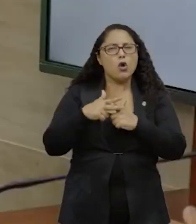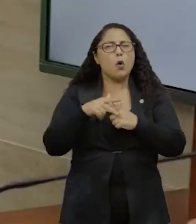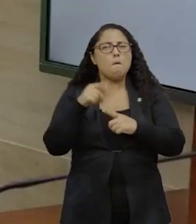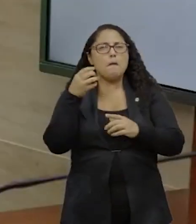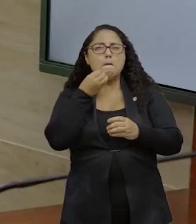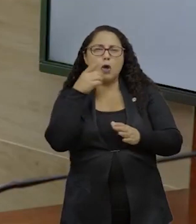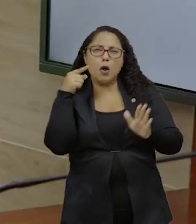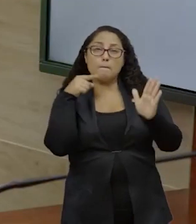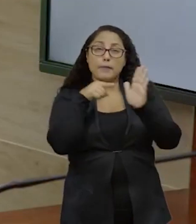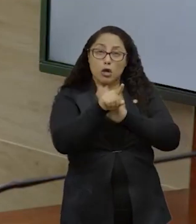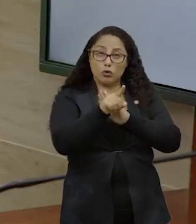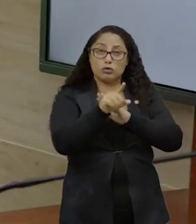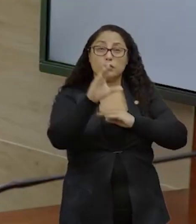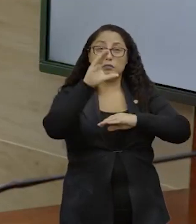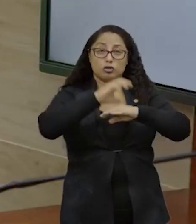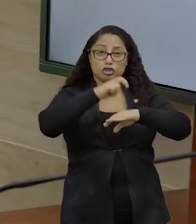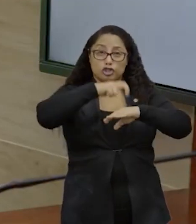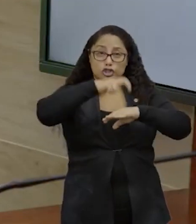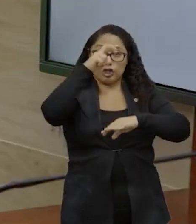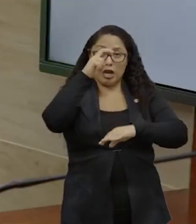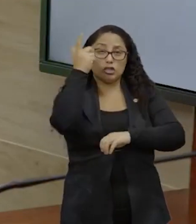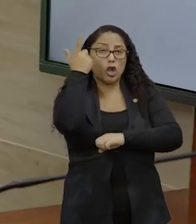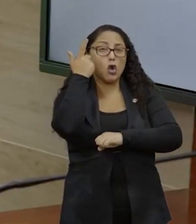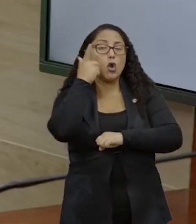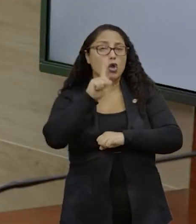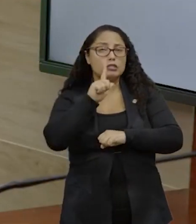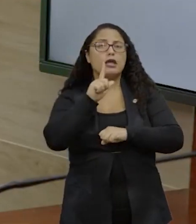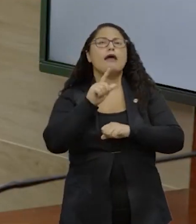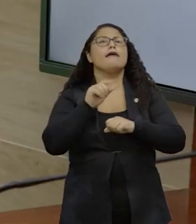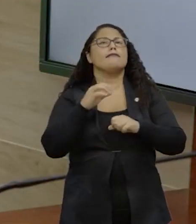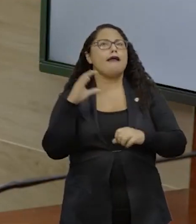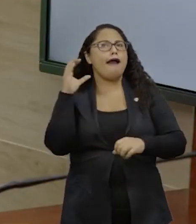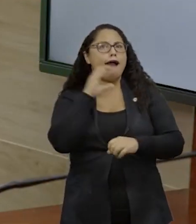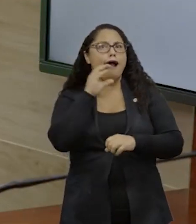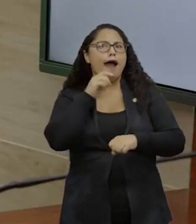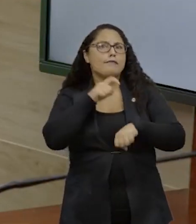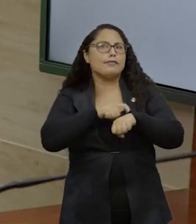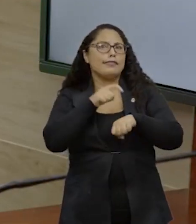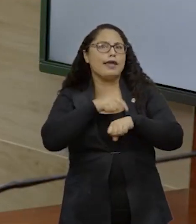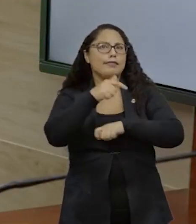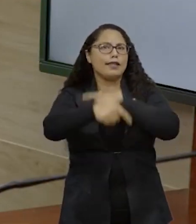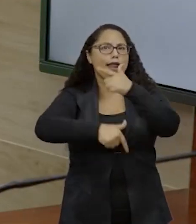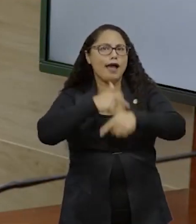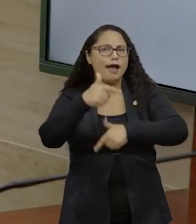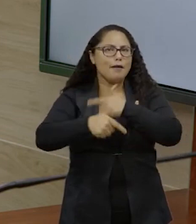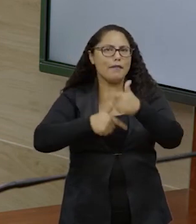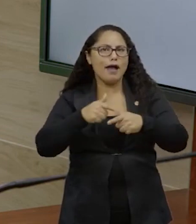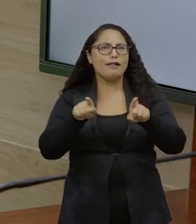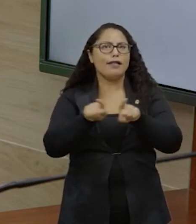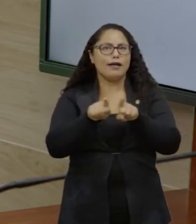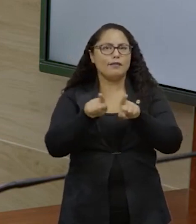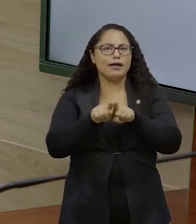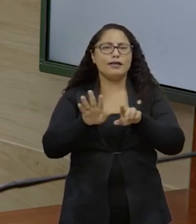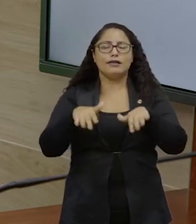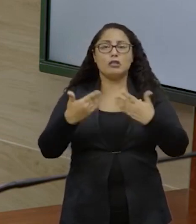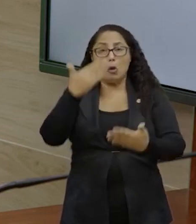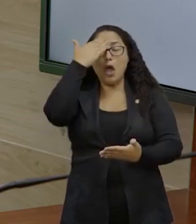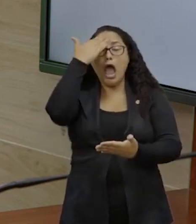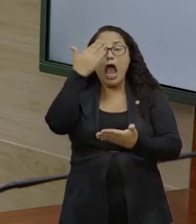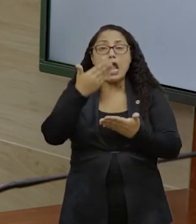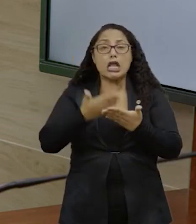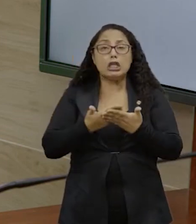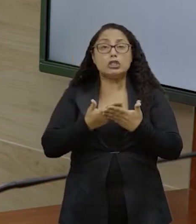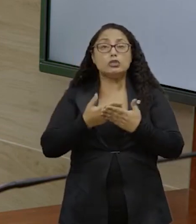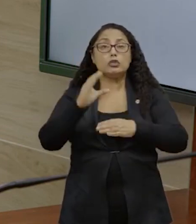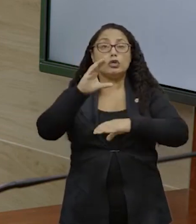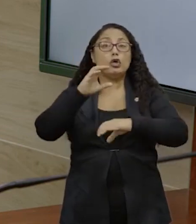boa pergunta para o chat GPT, você consegue otimizar bastante o seu tempo de serviço, o seu trabalho. Uhum. E então, eu acredito